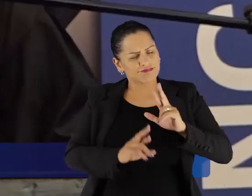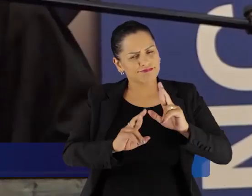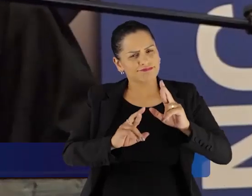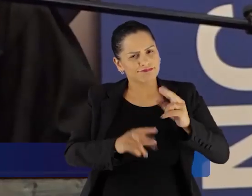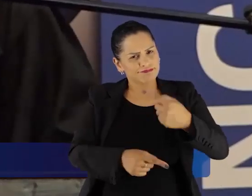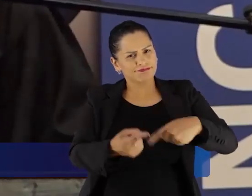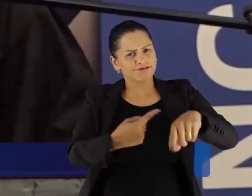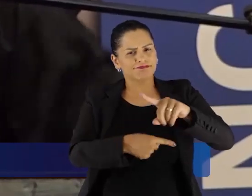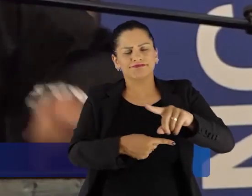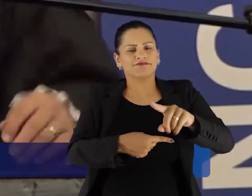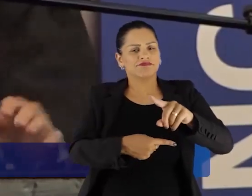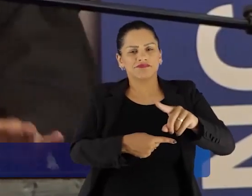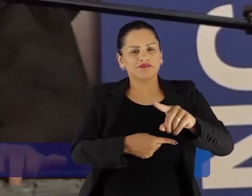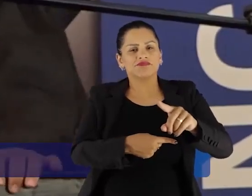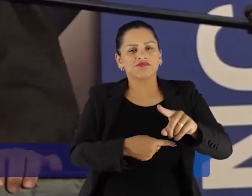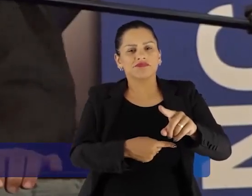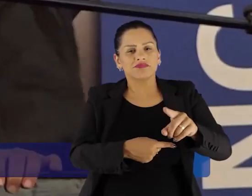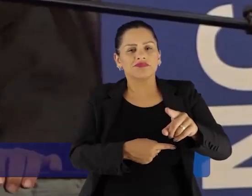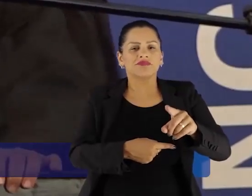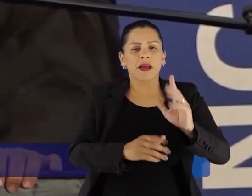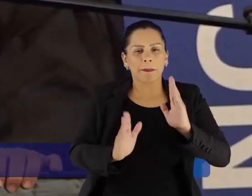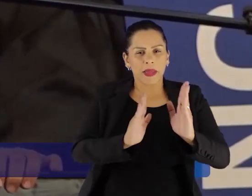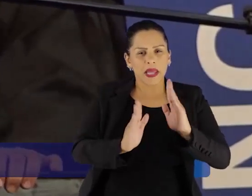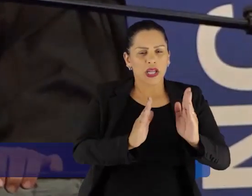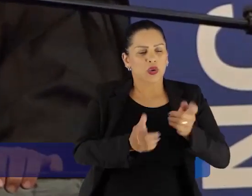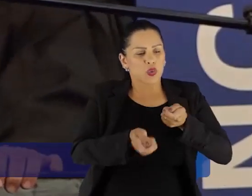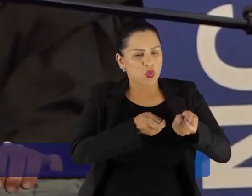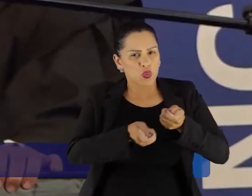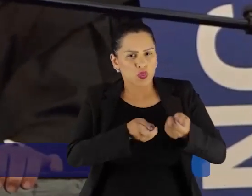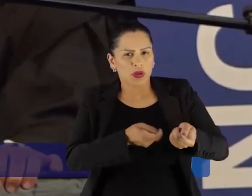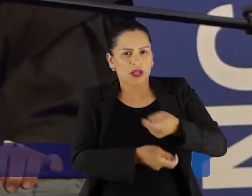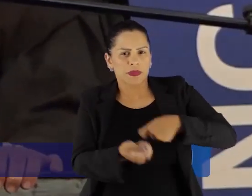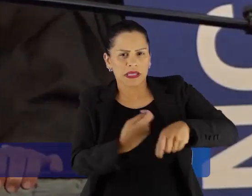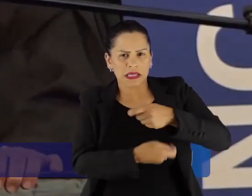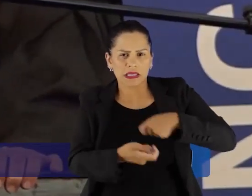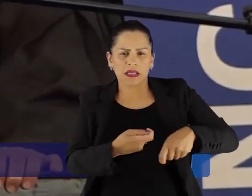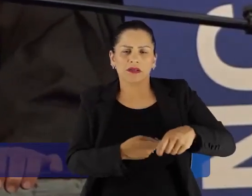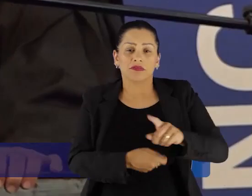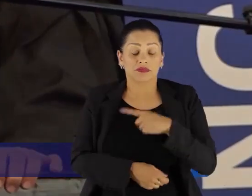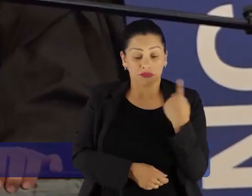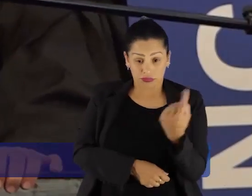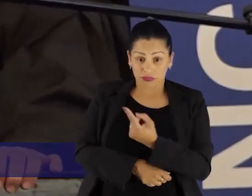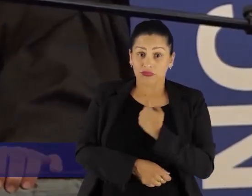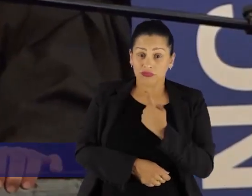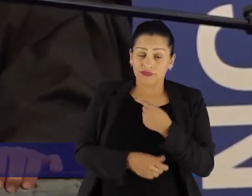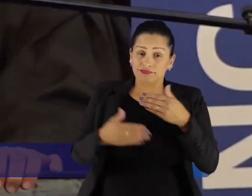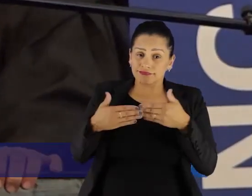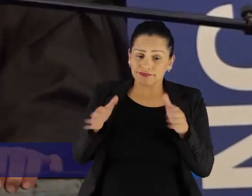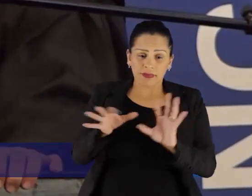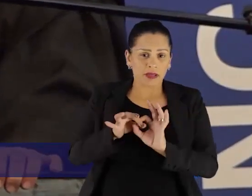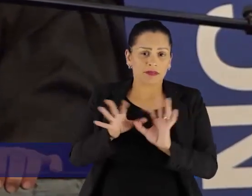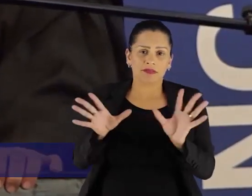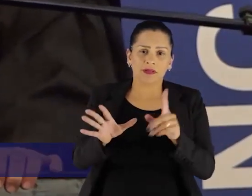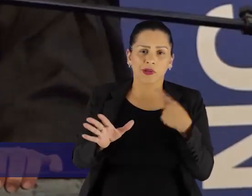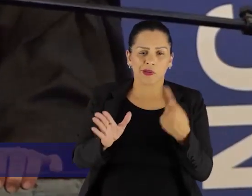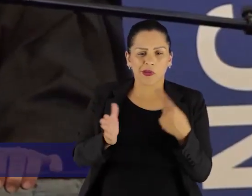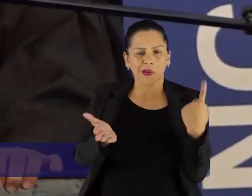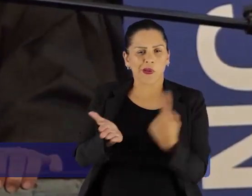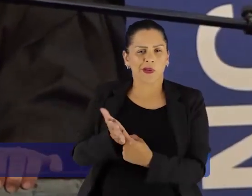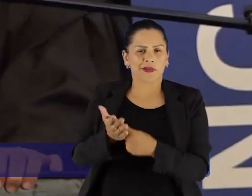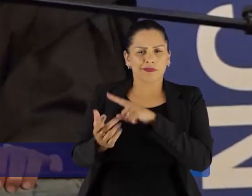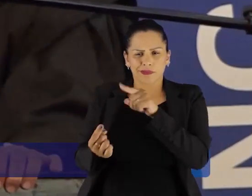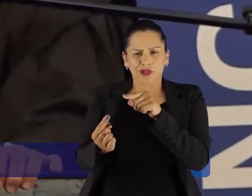gestão colocando o parquet paulista à disposição para o cumprimento de nossas metas